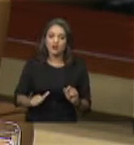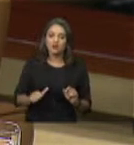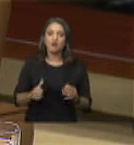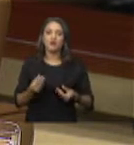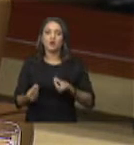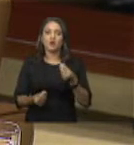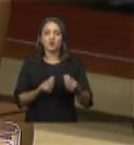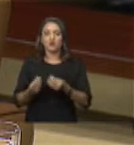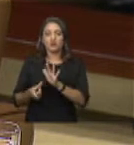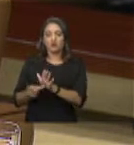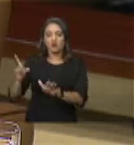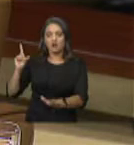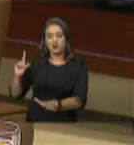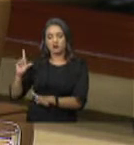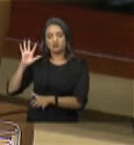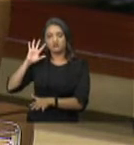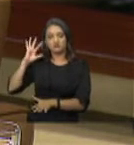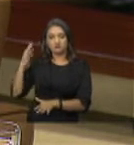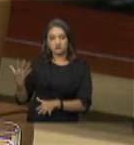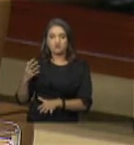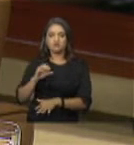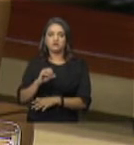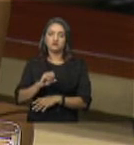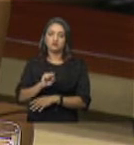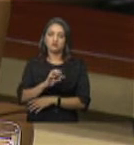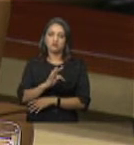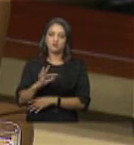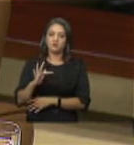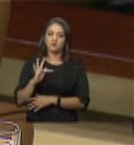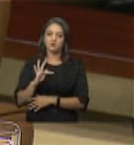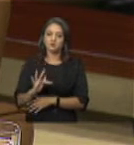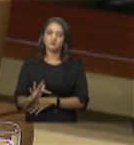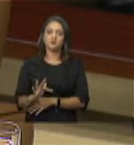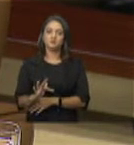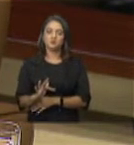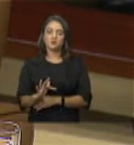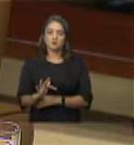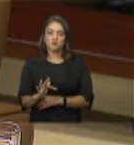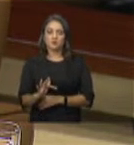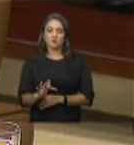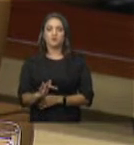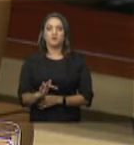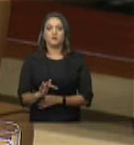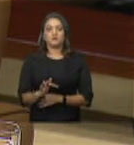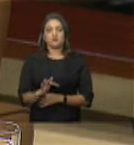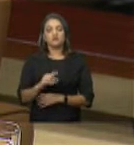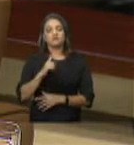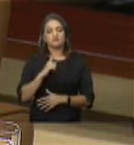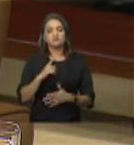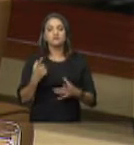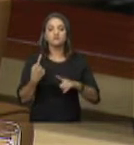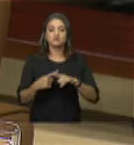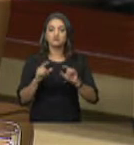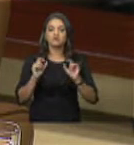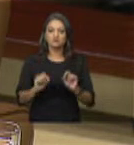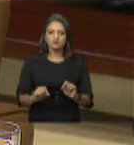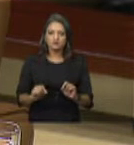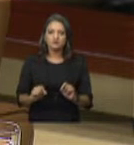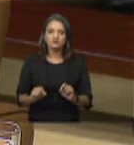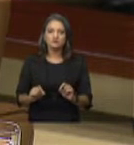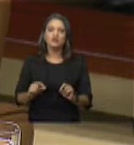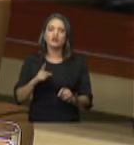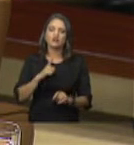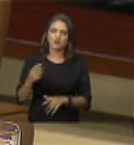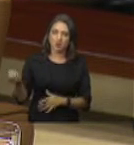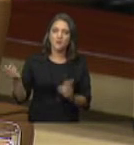da compreensão interativa do Supremo Tribunal Federal a decisão rescindida por quantos se abre nova